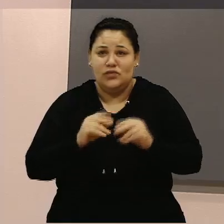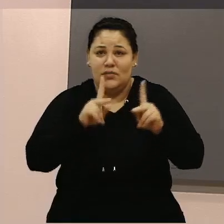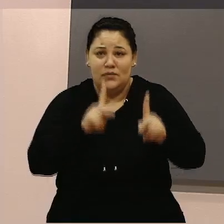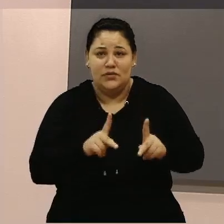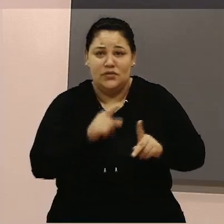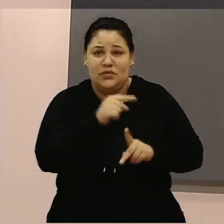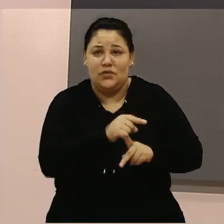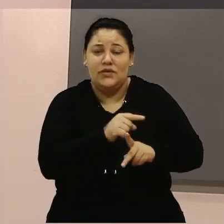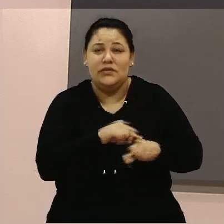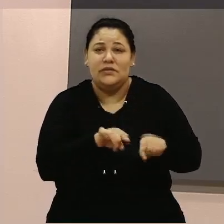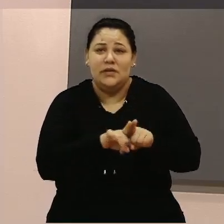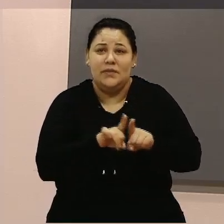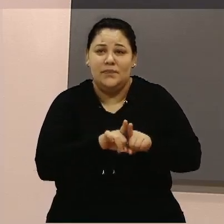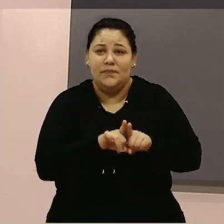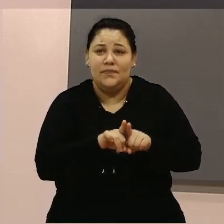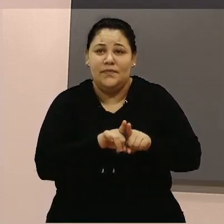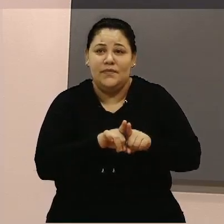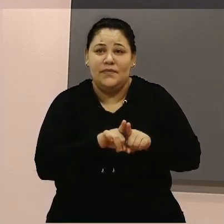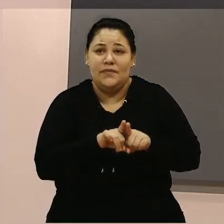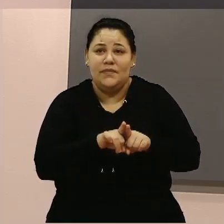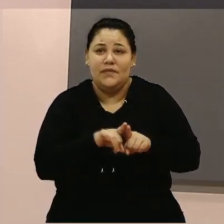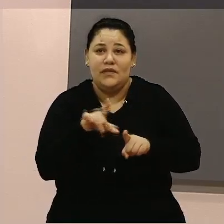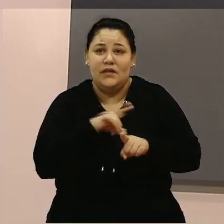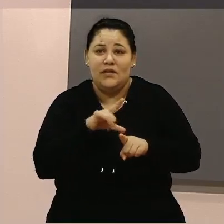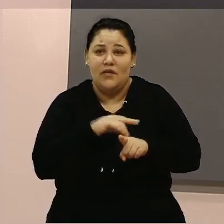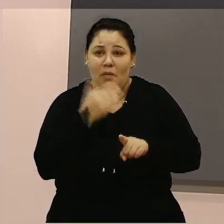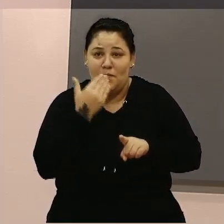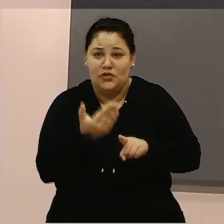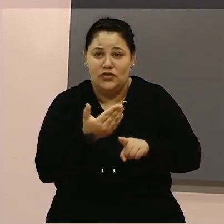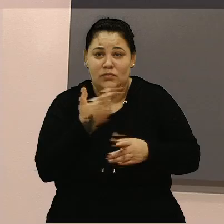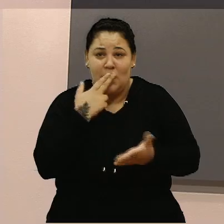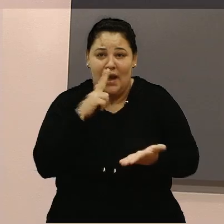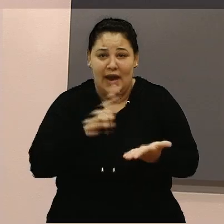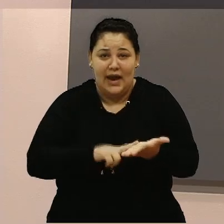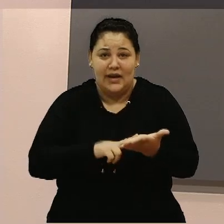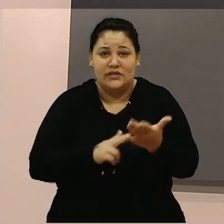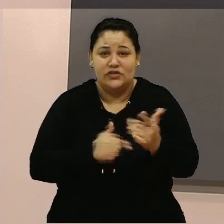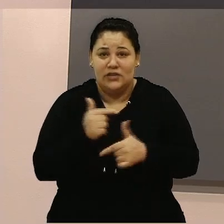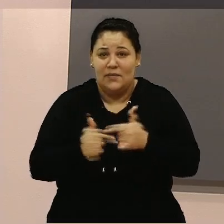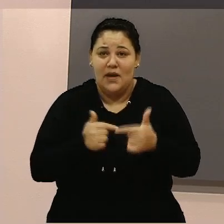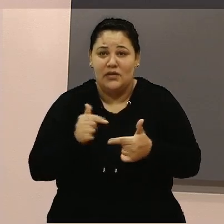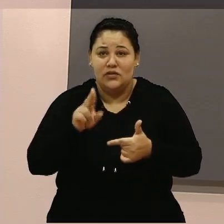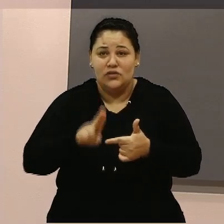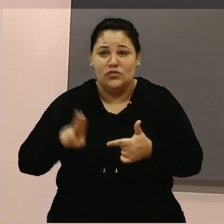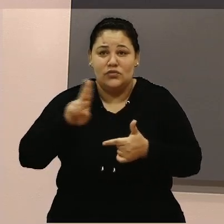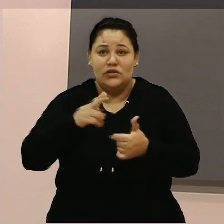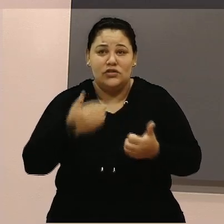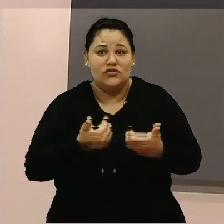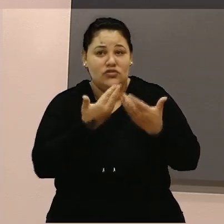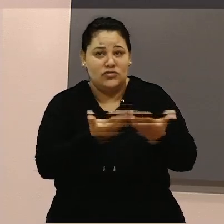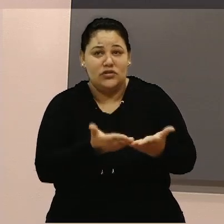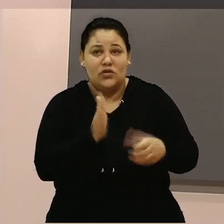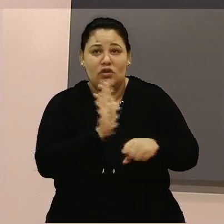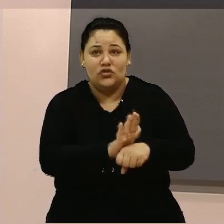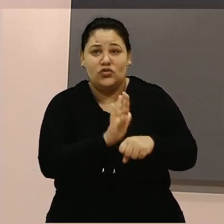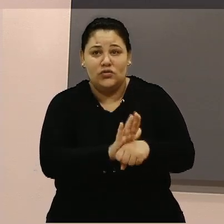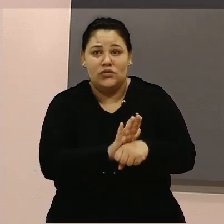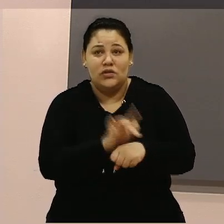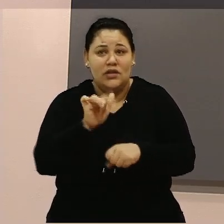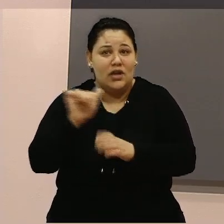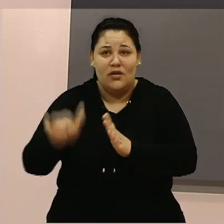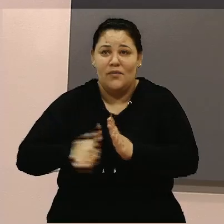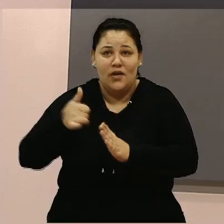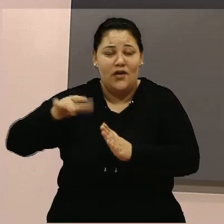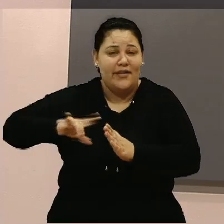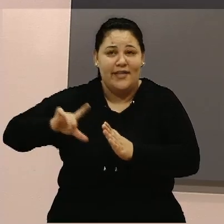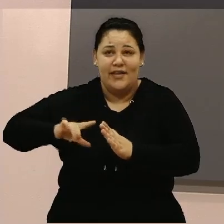passando lá embaixo. Assim. Ele veio aqui pedir uma carta de emprego, que ele usa tornozeleira. A gente auxiliou ele. Ele é o melhor operador de